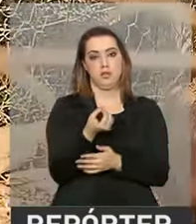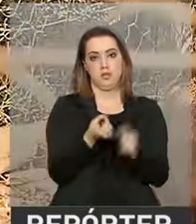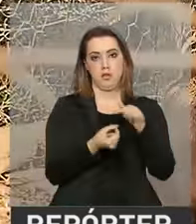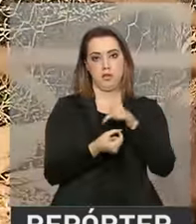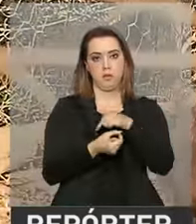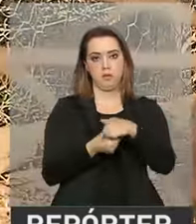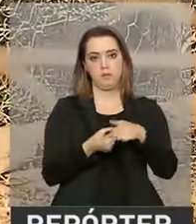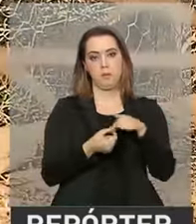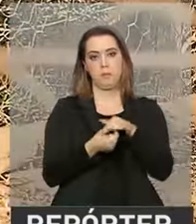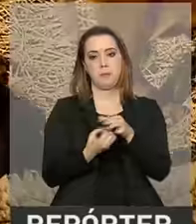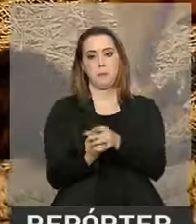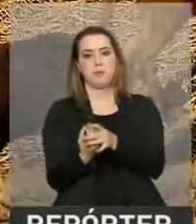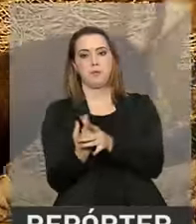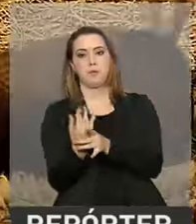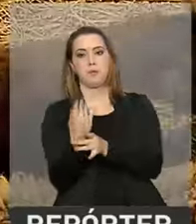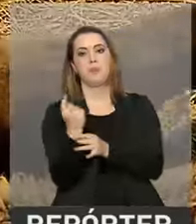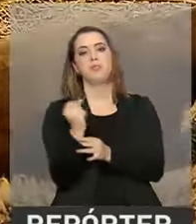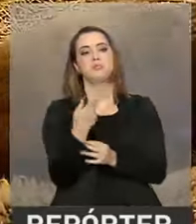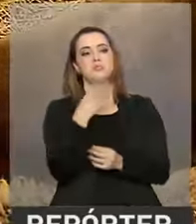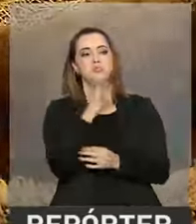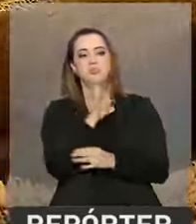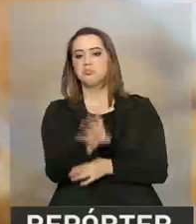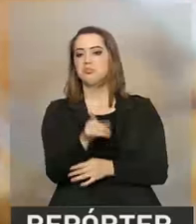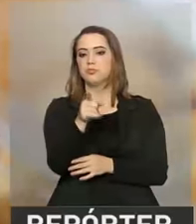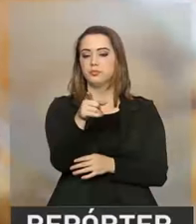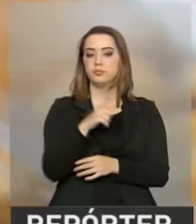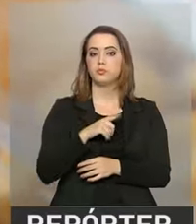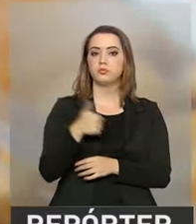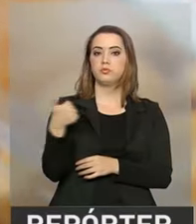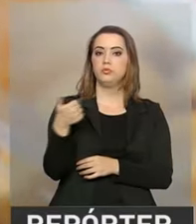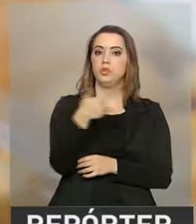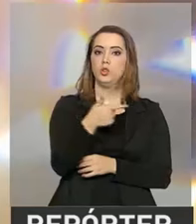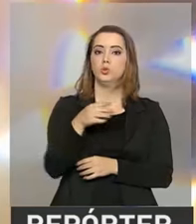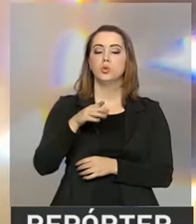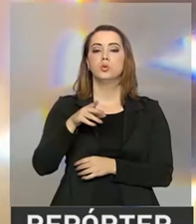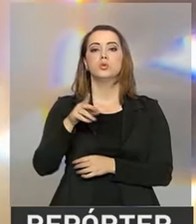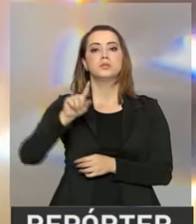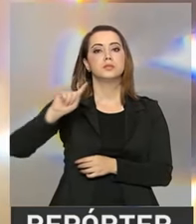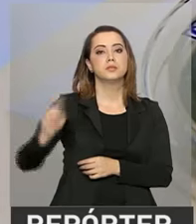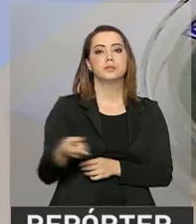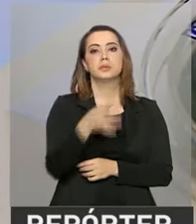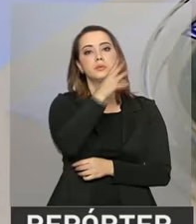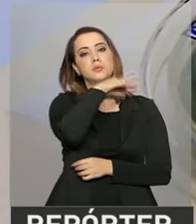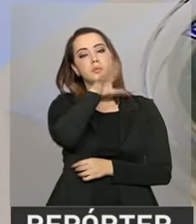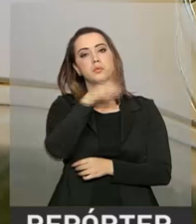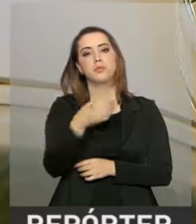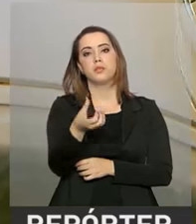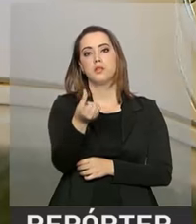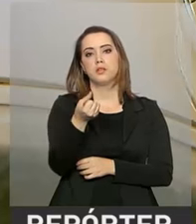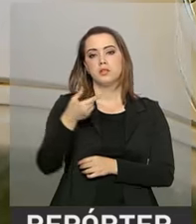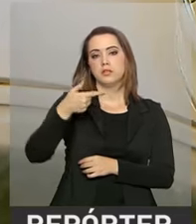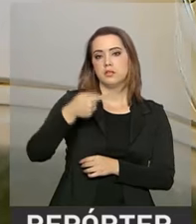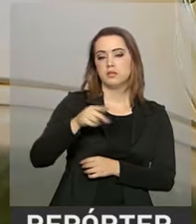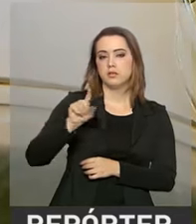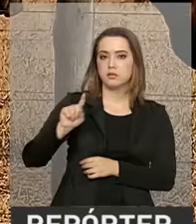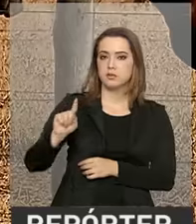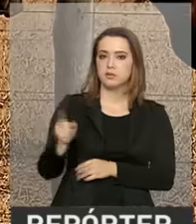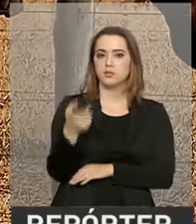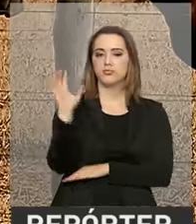da Embrapa tem material biológico de mais de 12.000 animais, 67.000 vegetais e 40.000